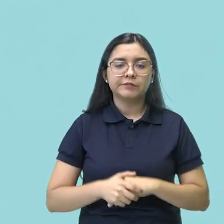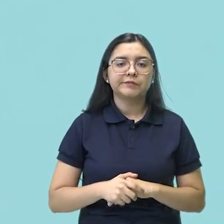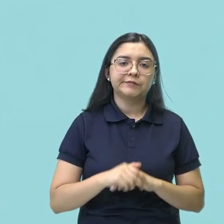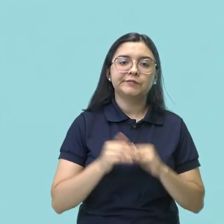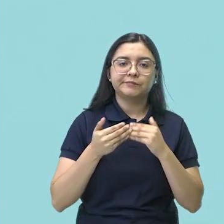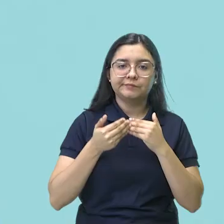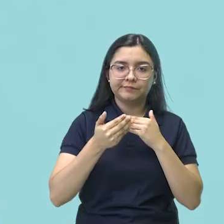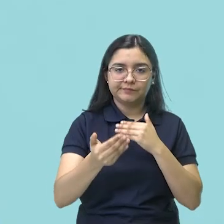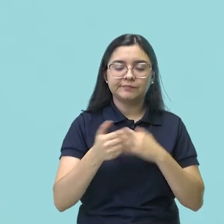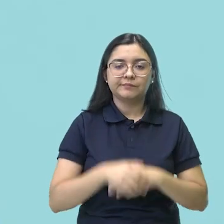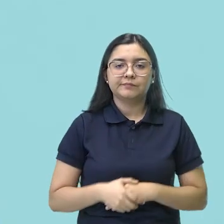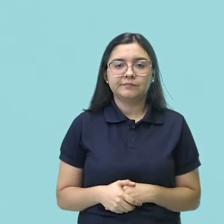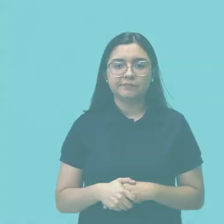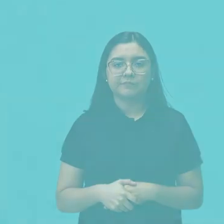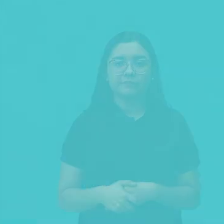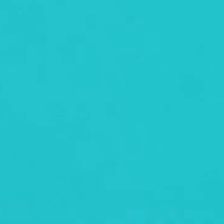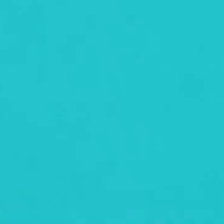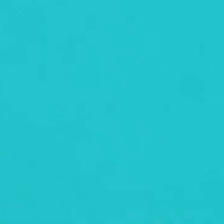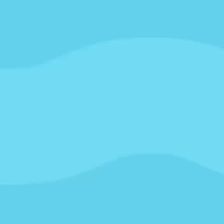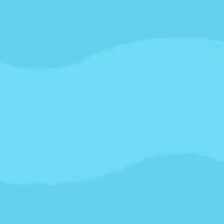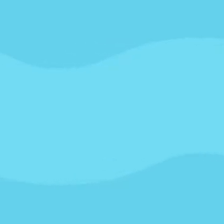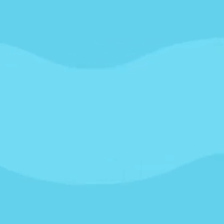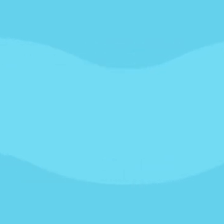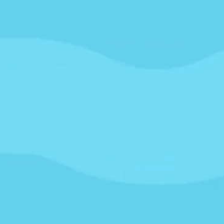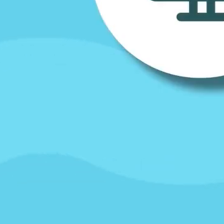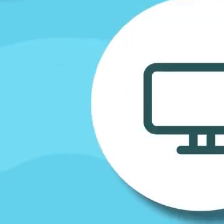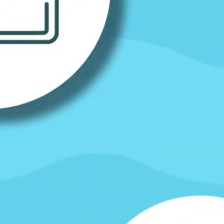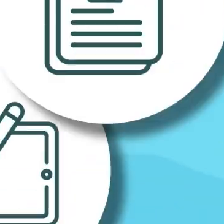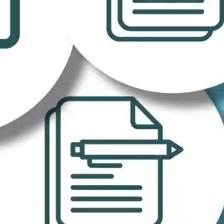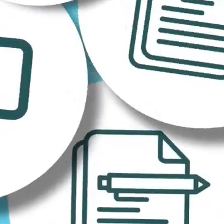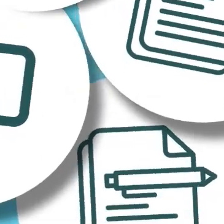E vamos dar início à nossa aula.